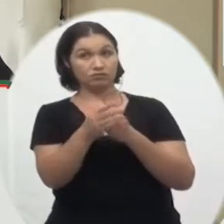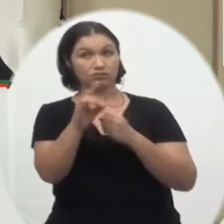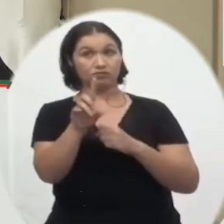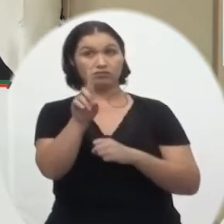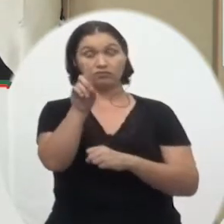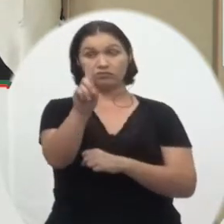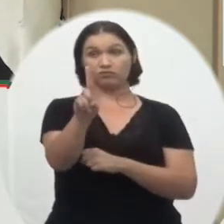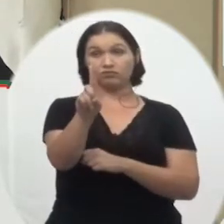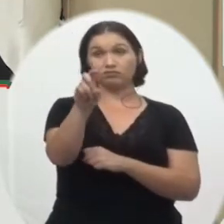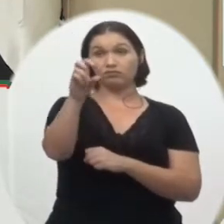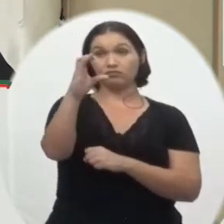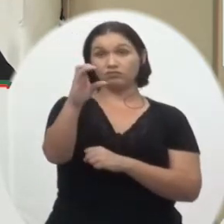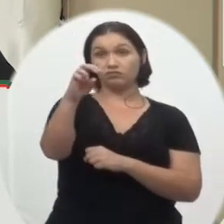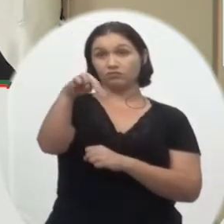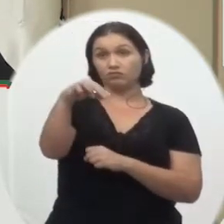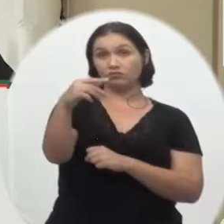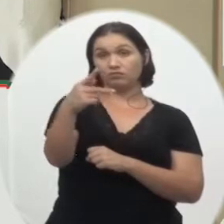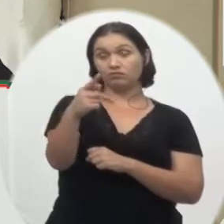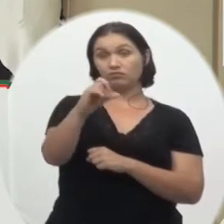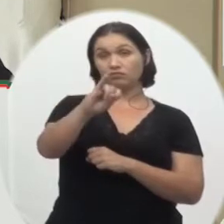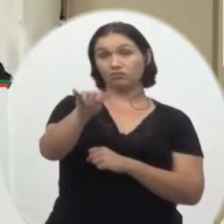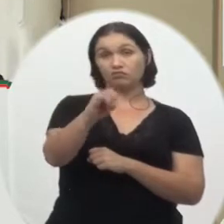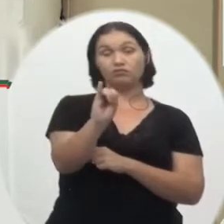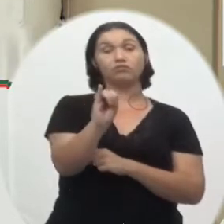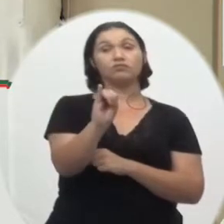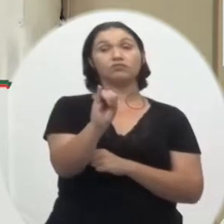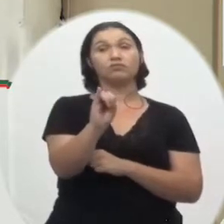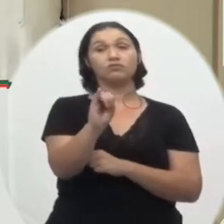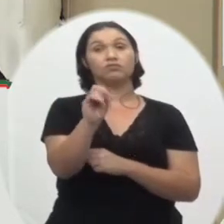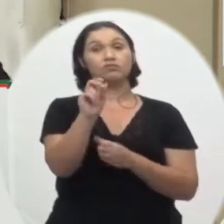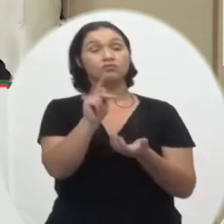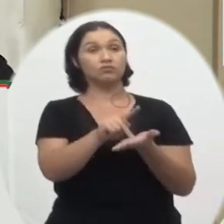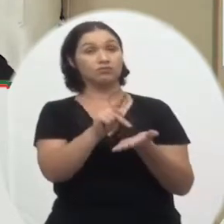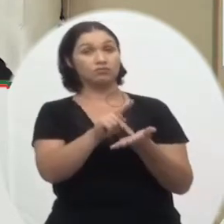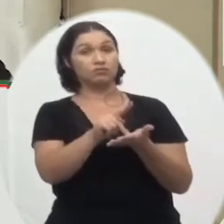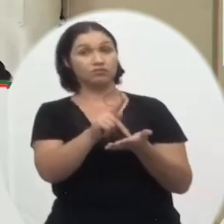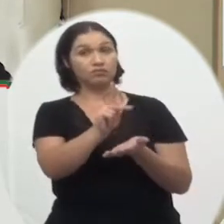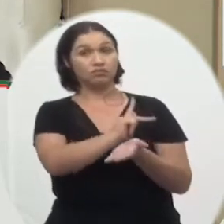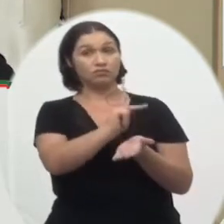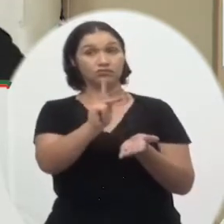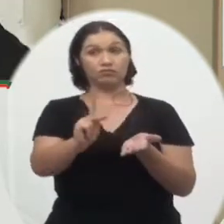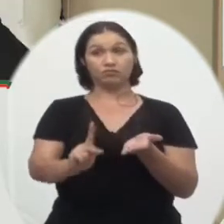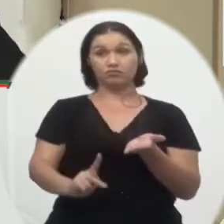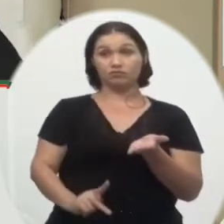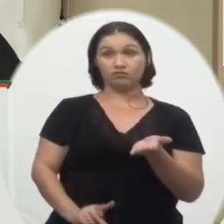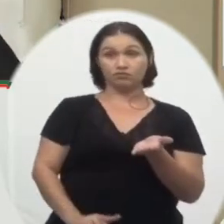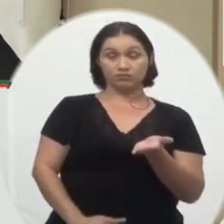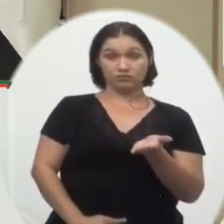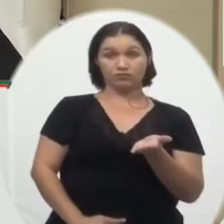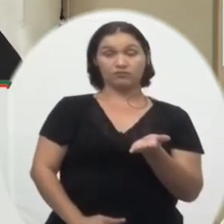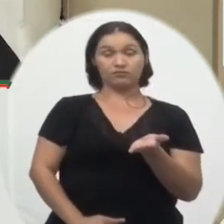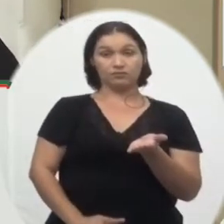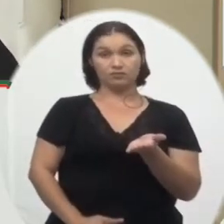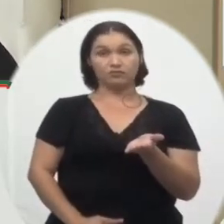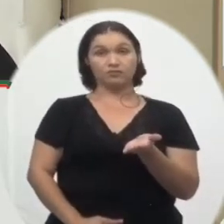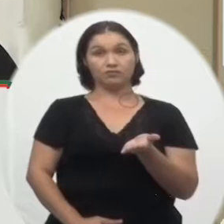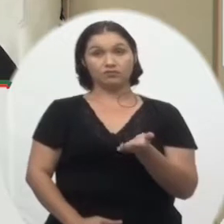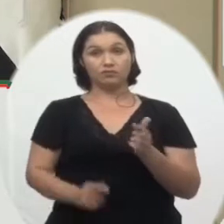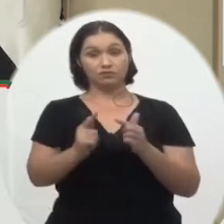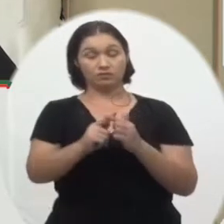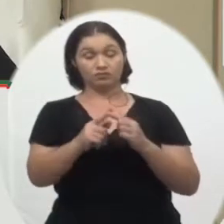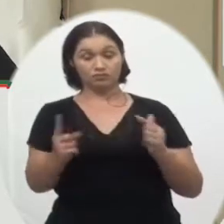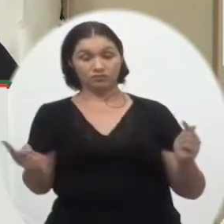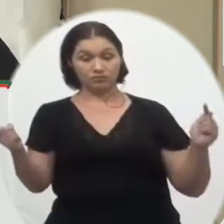CNPJ, né? Na verdade, o presidente lá, que houve uma disputa eleitoral lá, no qual